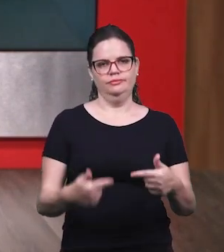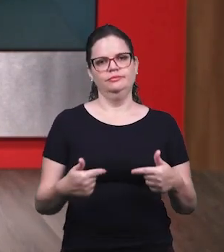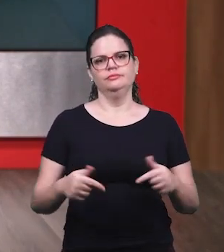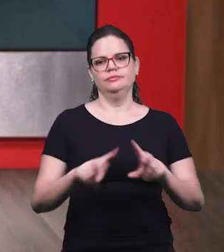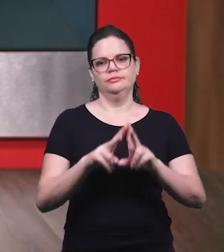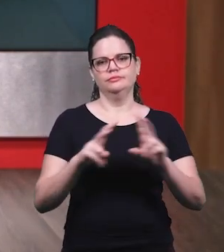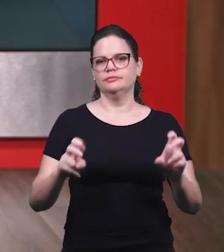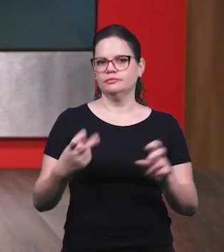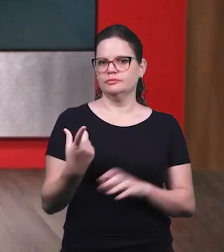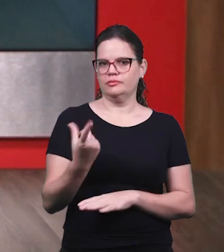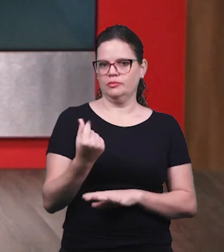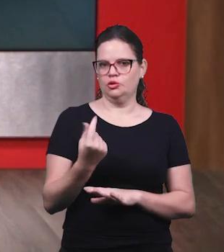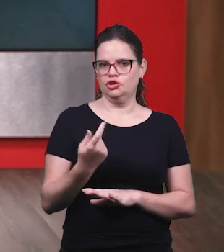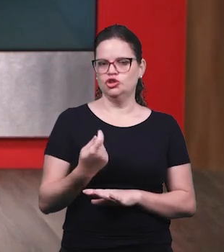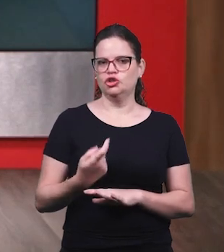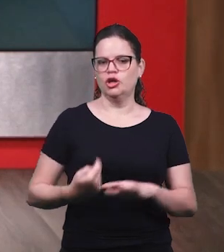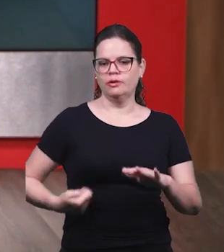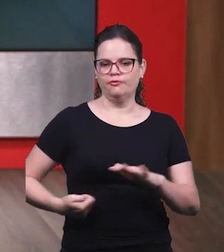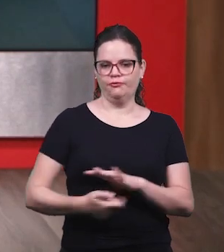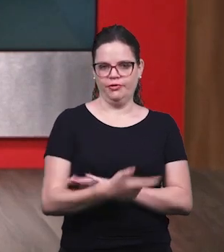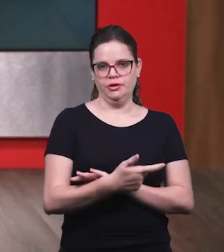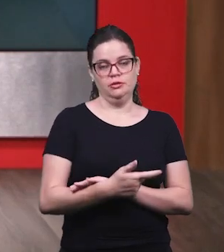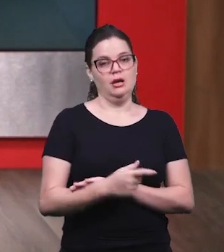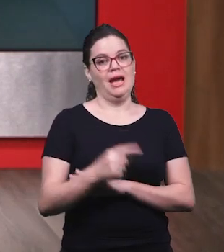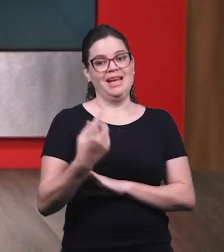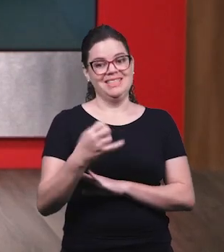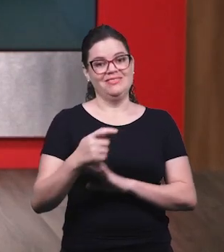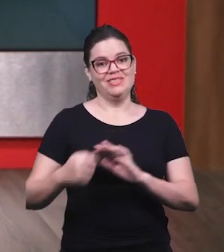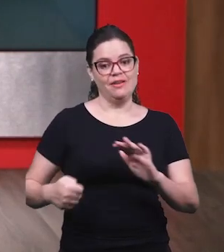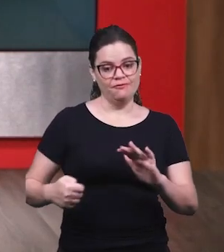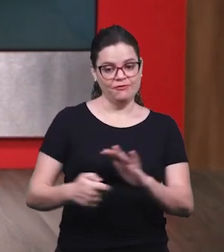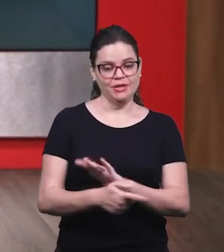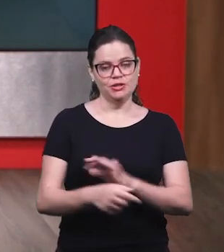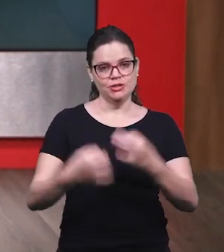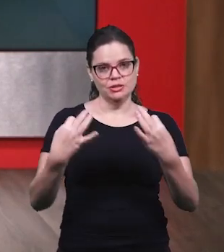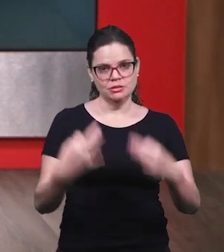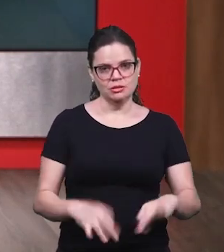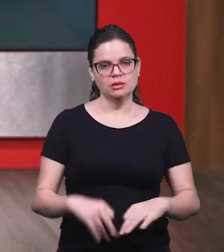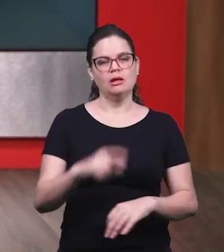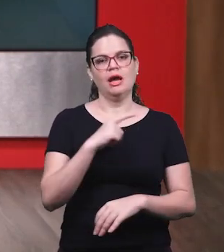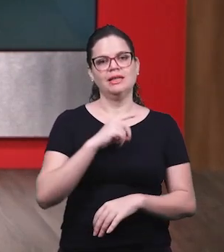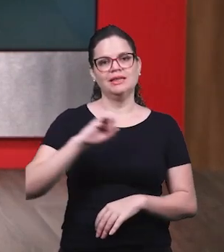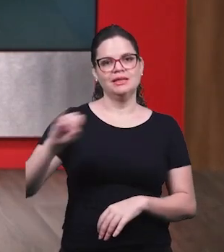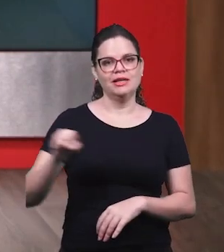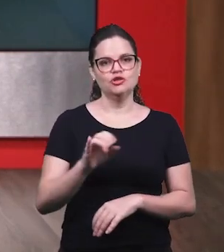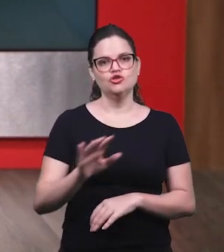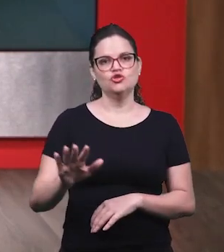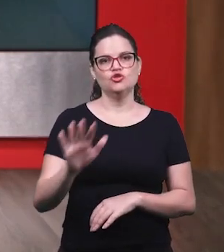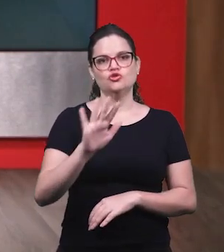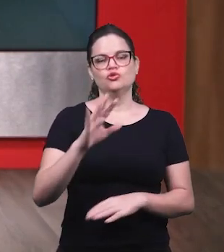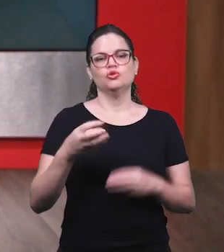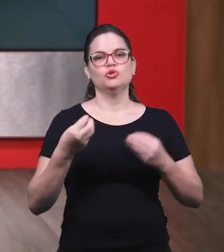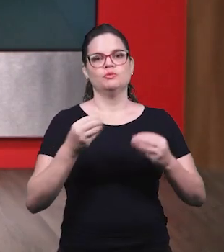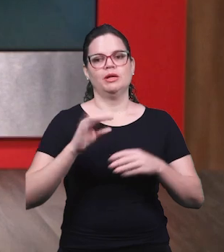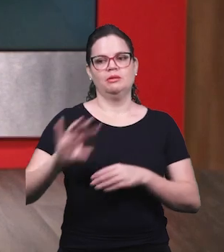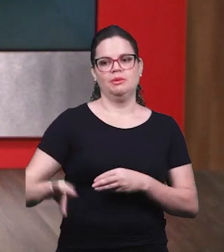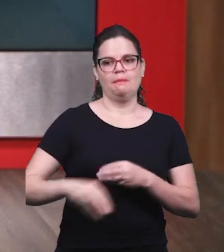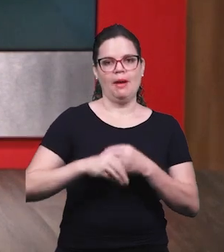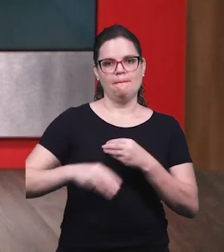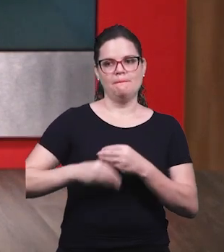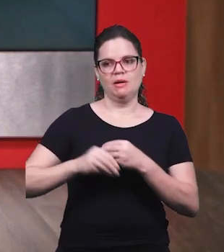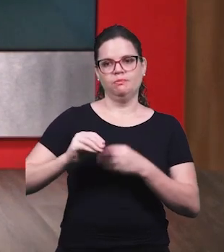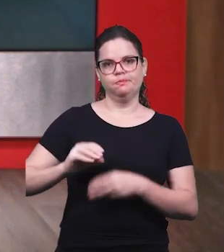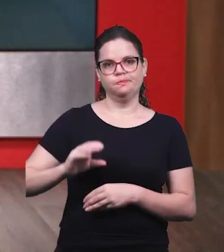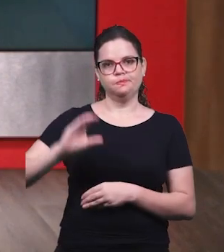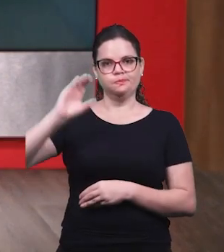Aí sim, você tem o juro, como diz ali, como remuneração financeira.